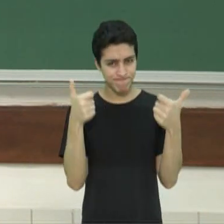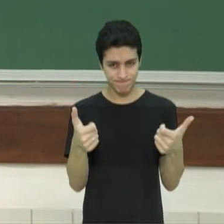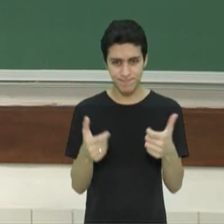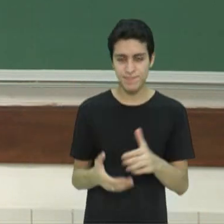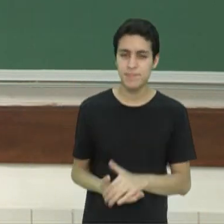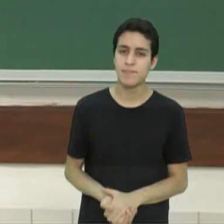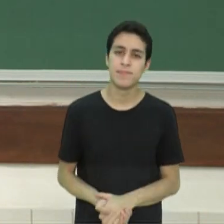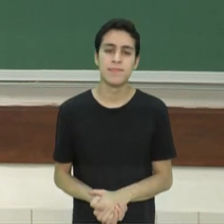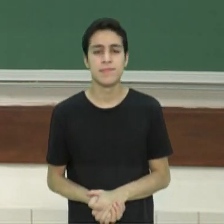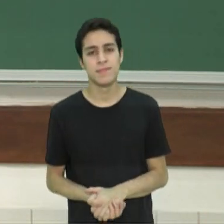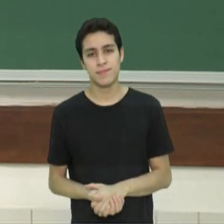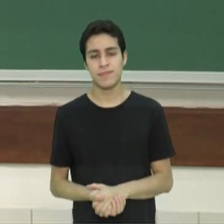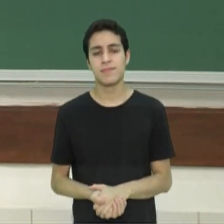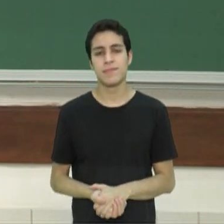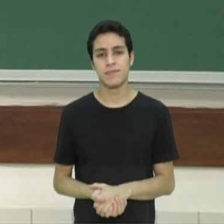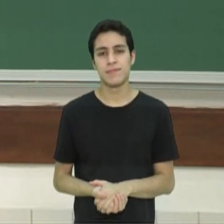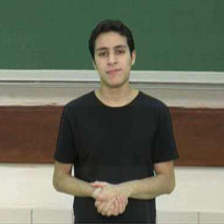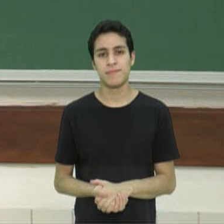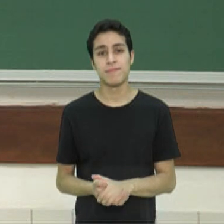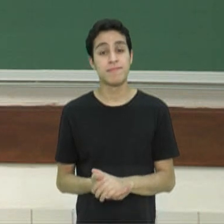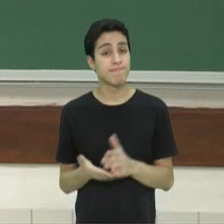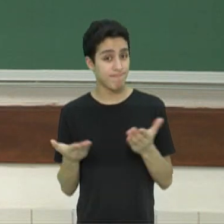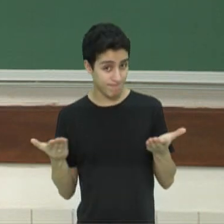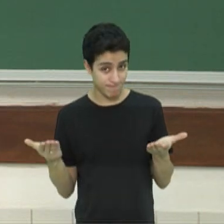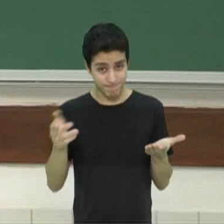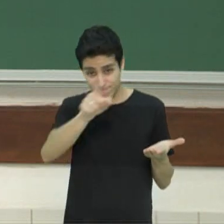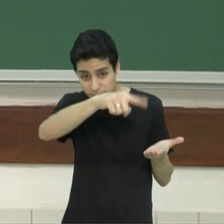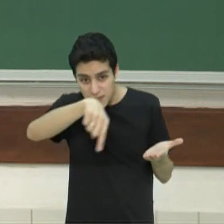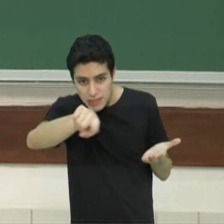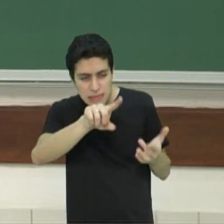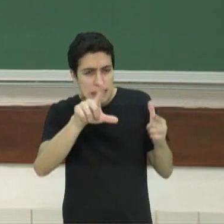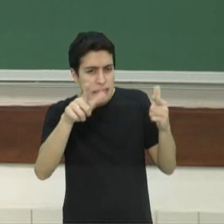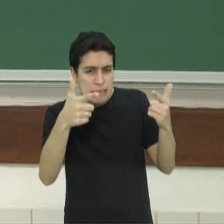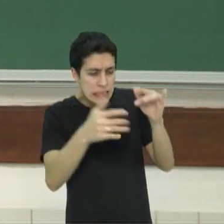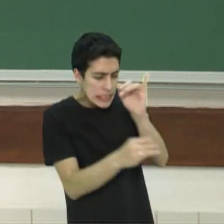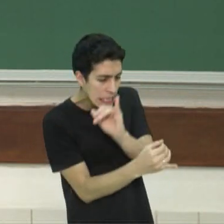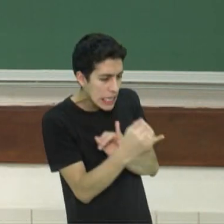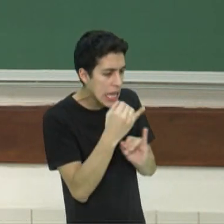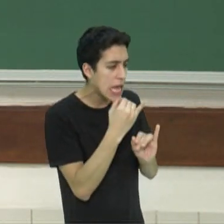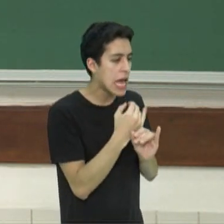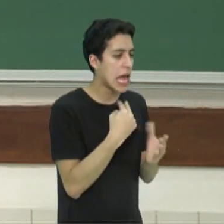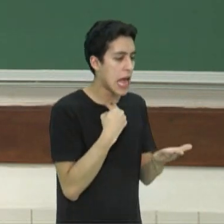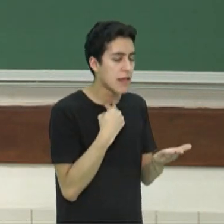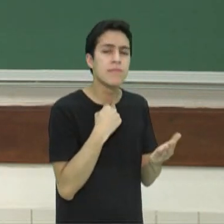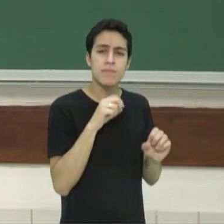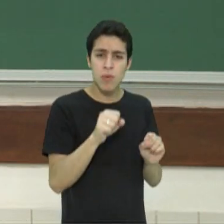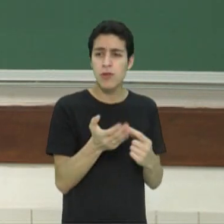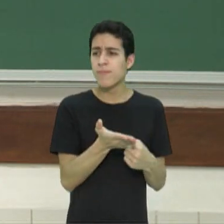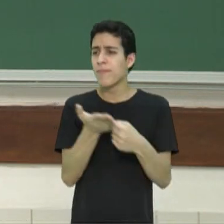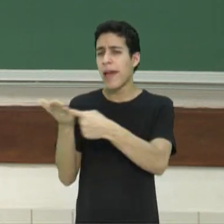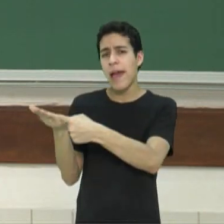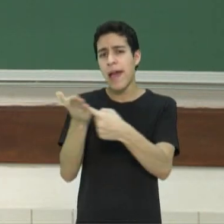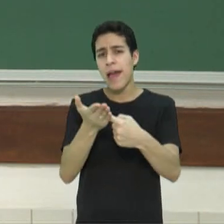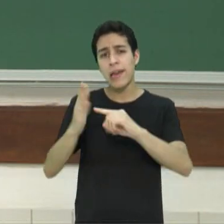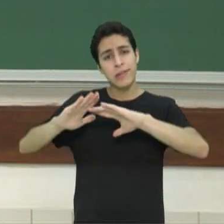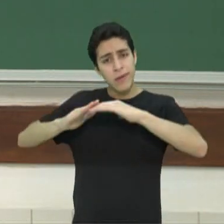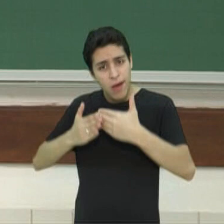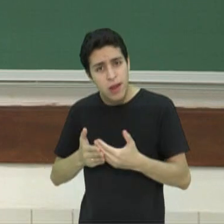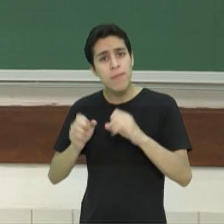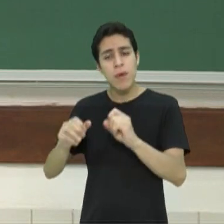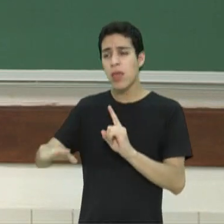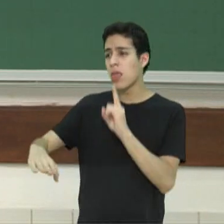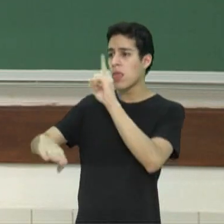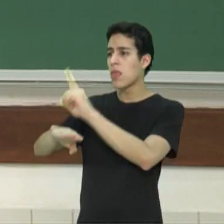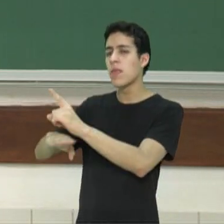atividade e sua presença está garantida. Para aqueles que não têm acesso ao Classroom, no horário marcado com direção, vão até a